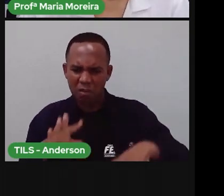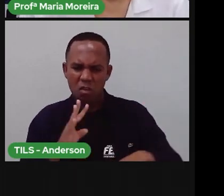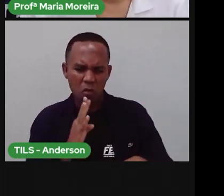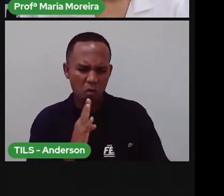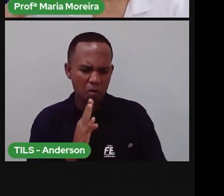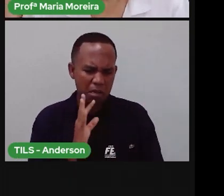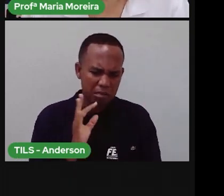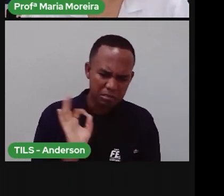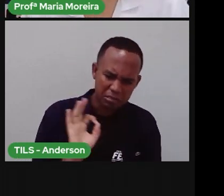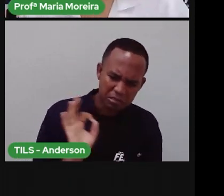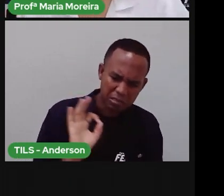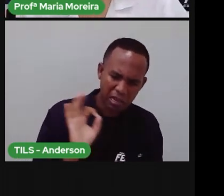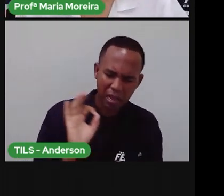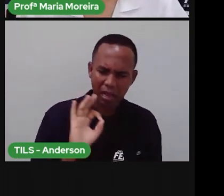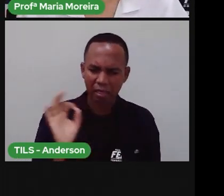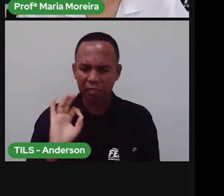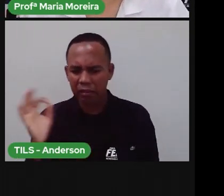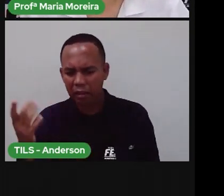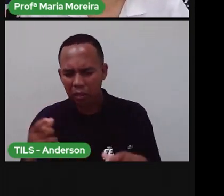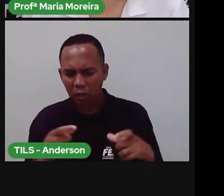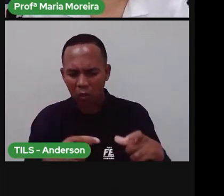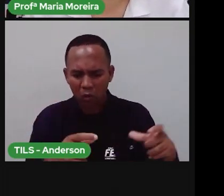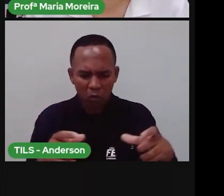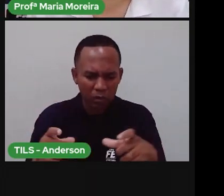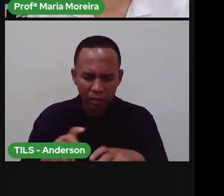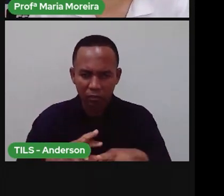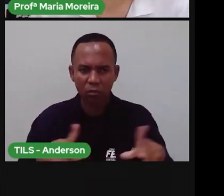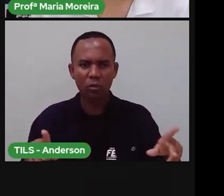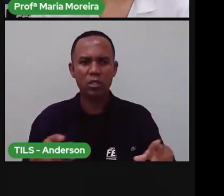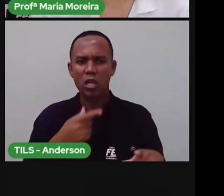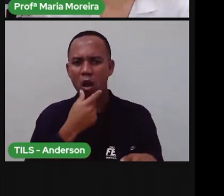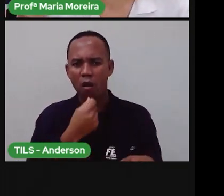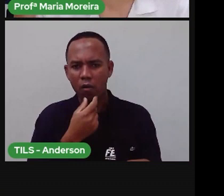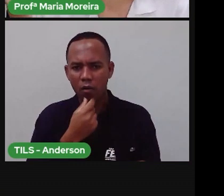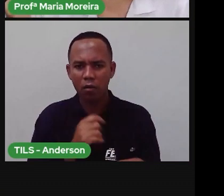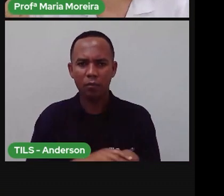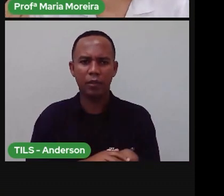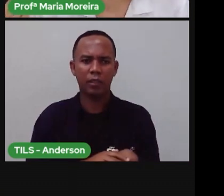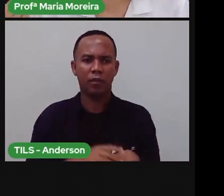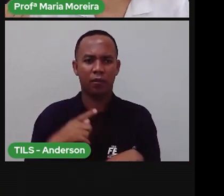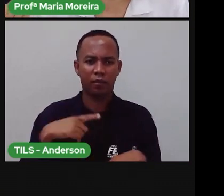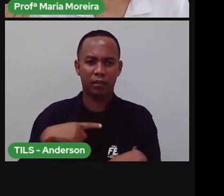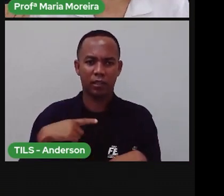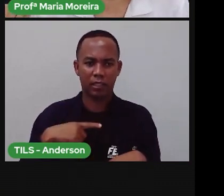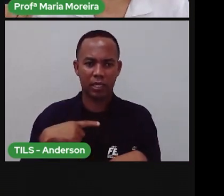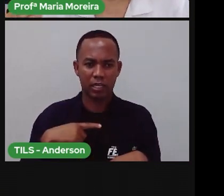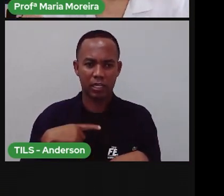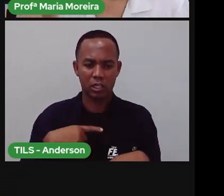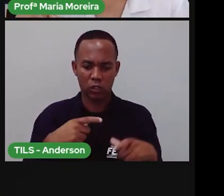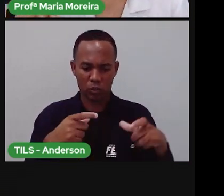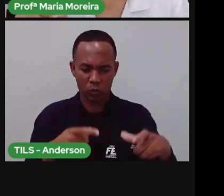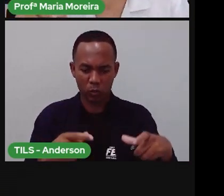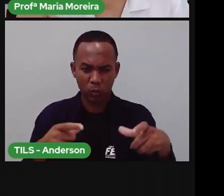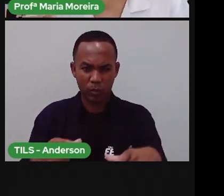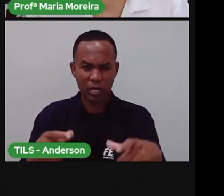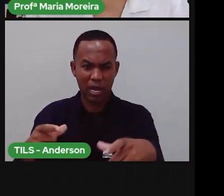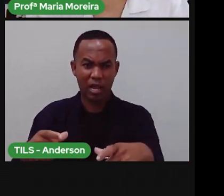ser humano. Por que que uma boa parte ainda desconhecida pelo ser humano? Existem partes do oceano